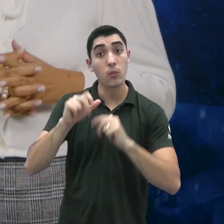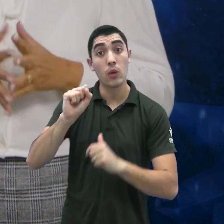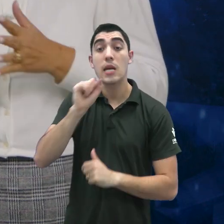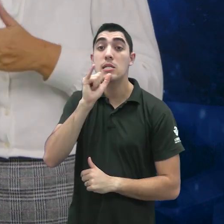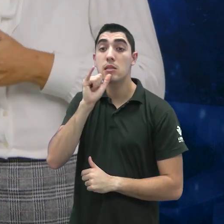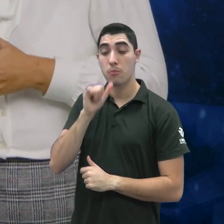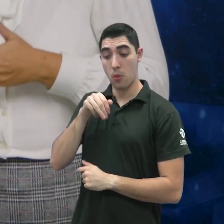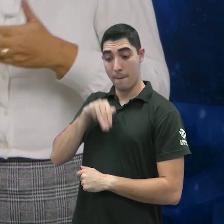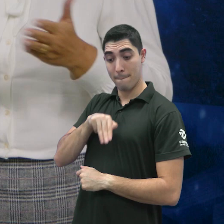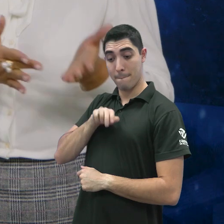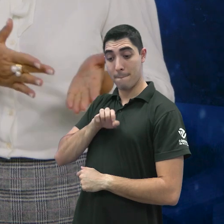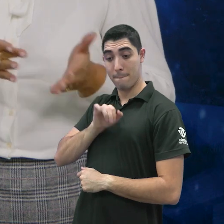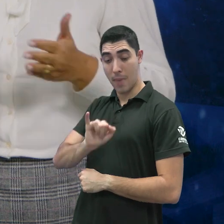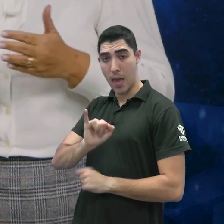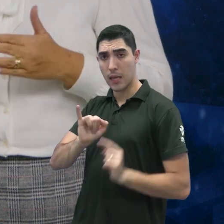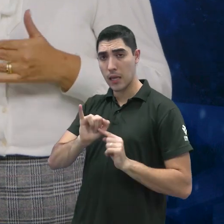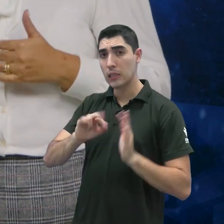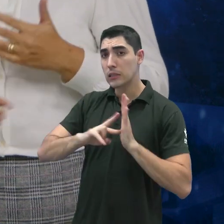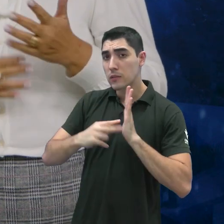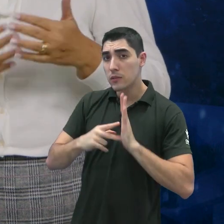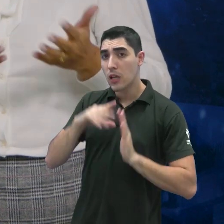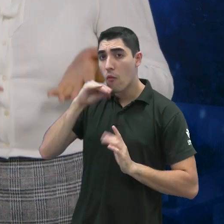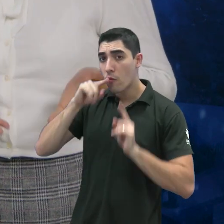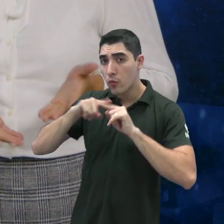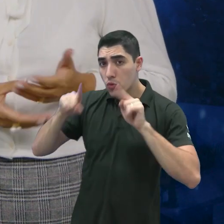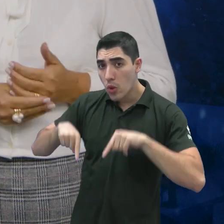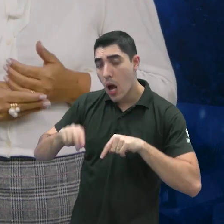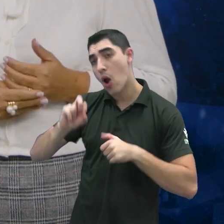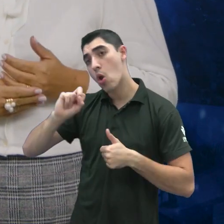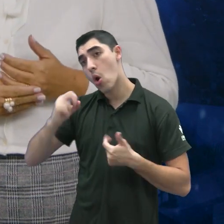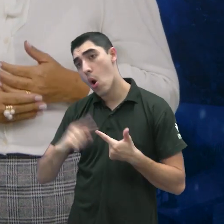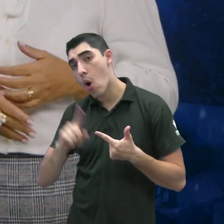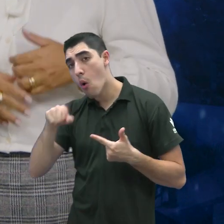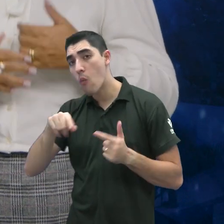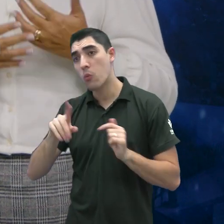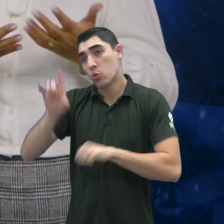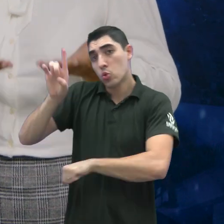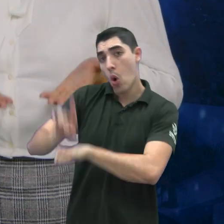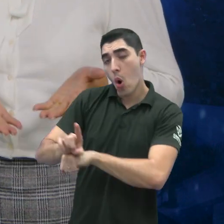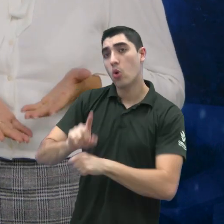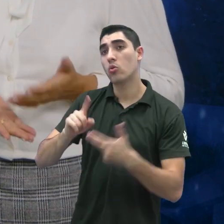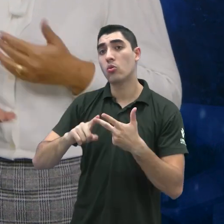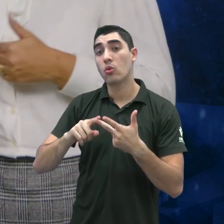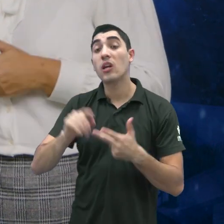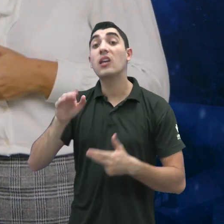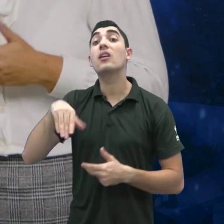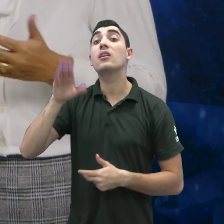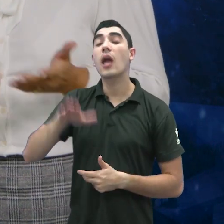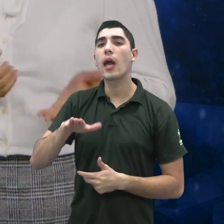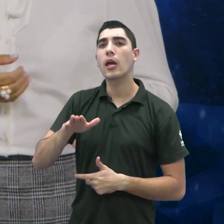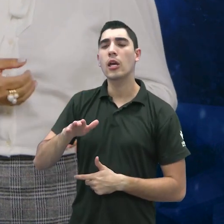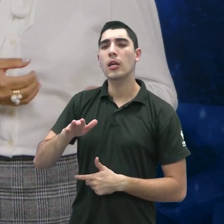de se o MEI é empregado ou não é, quando há indícios de fraude, quem vai julgar, se é a